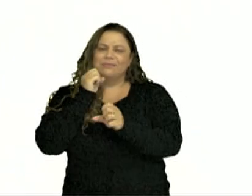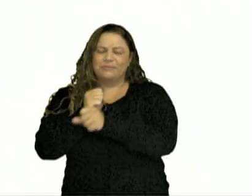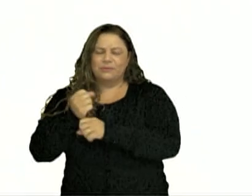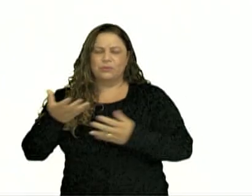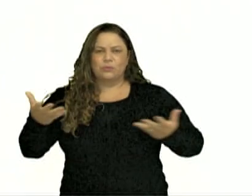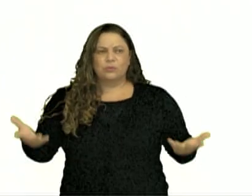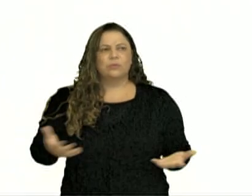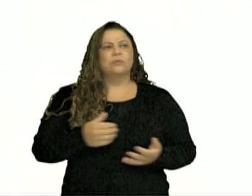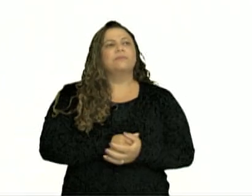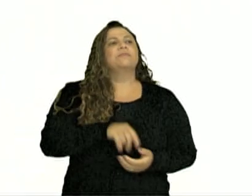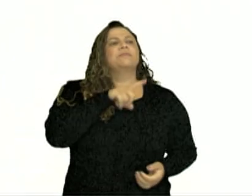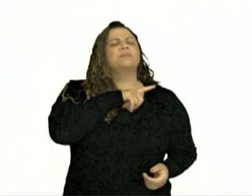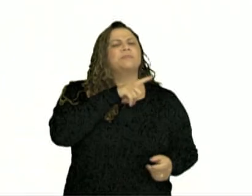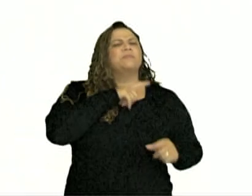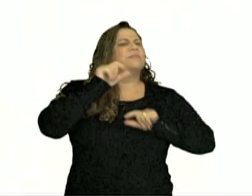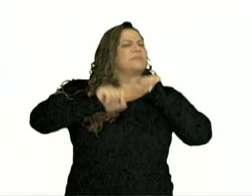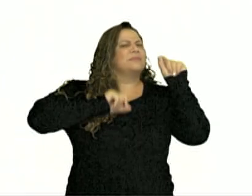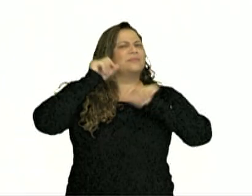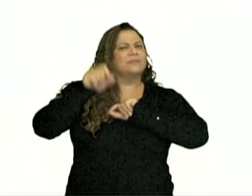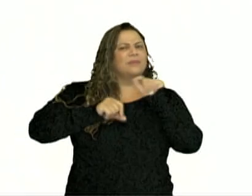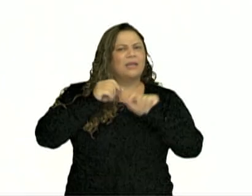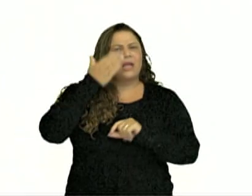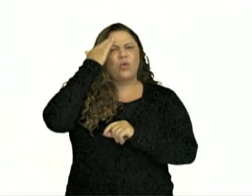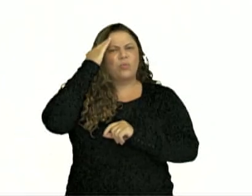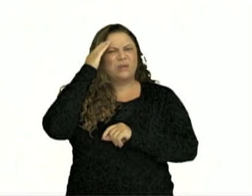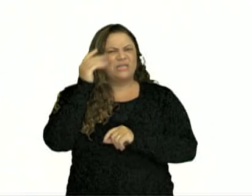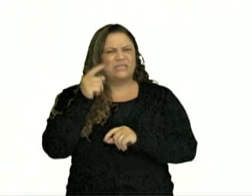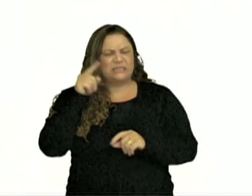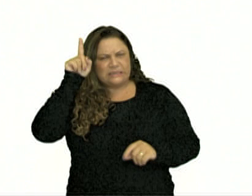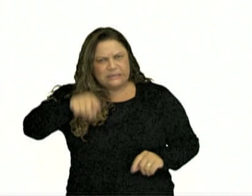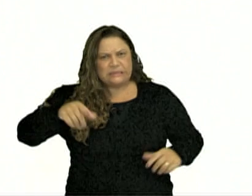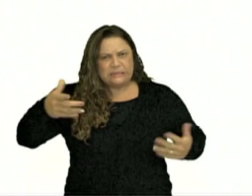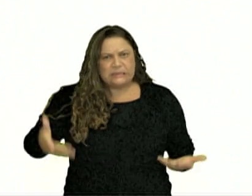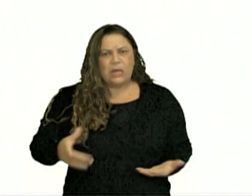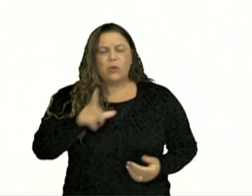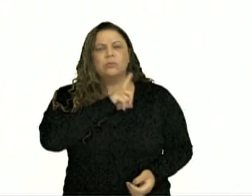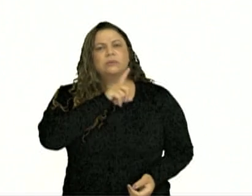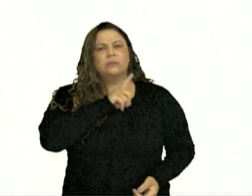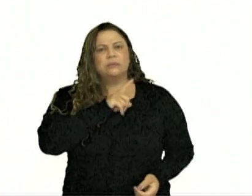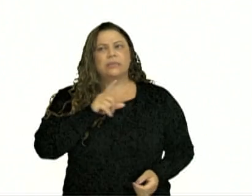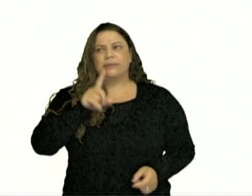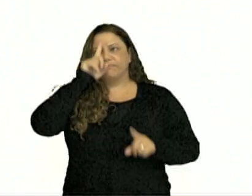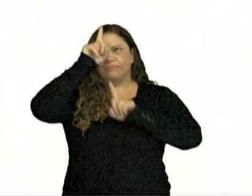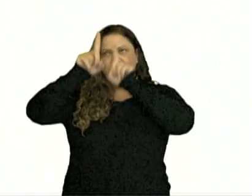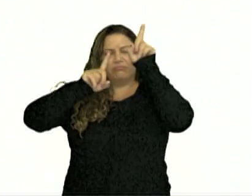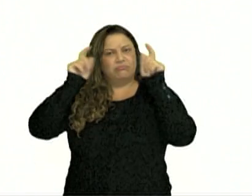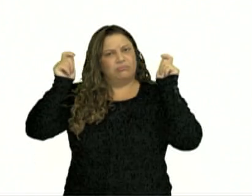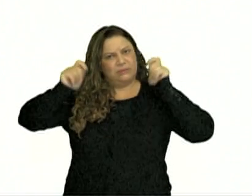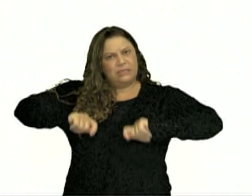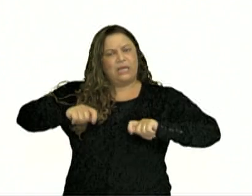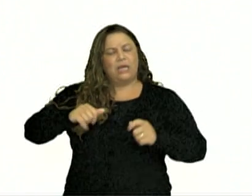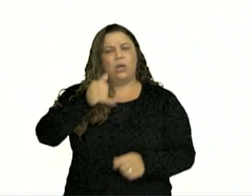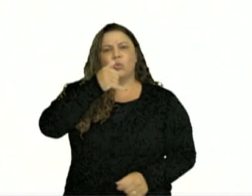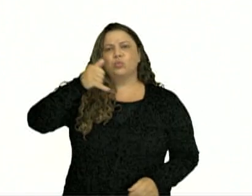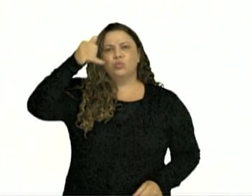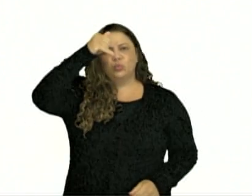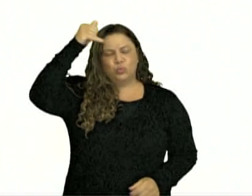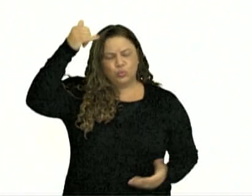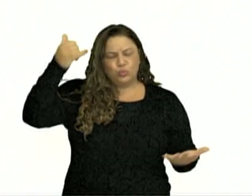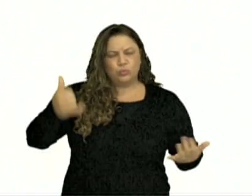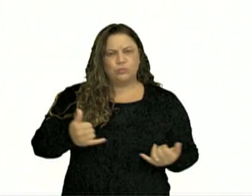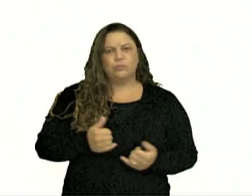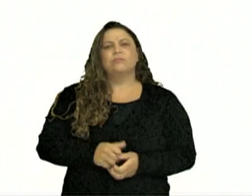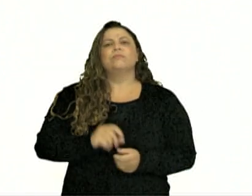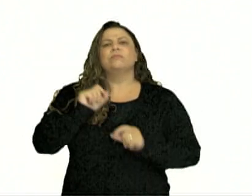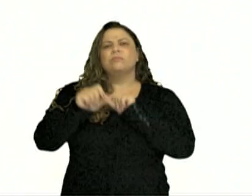existe essa compreensão nossa já? Vocês têm ideia dela no juro composto da equivalência em